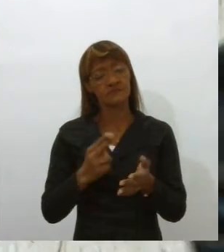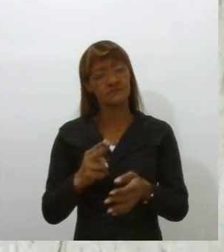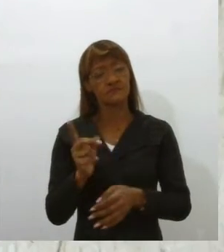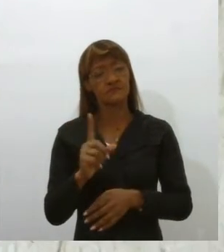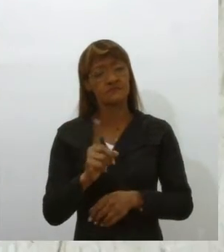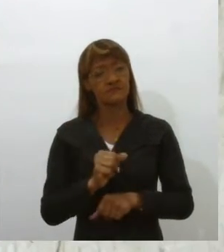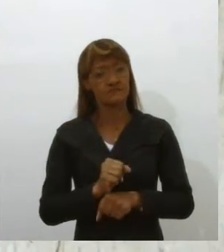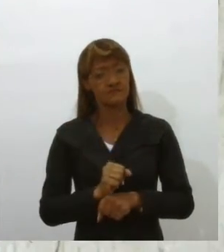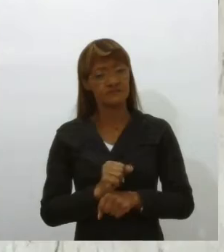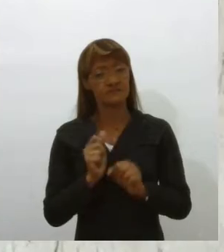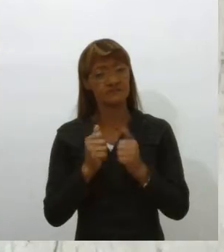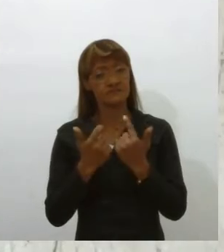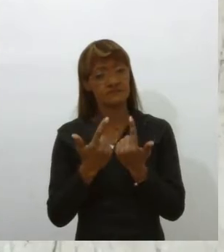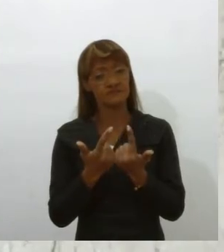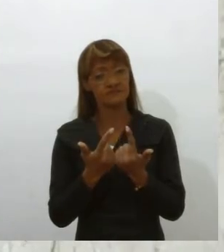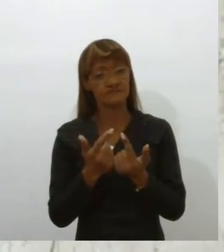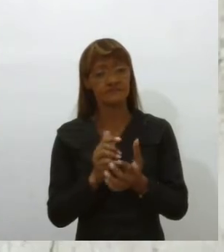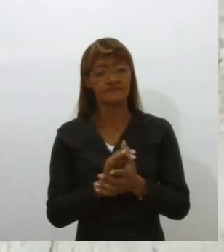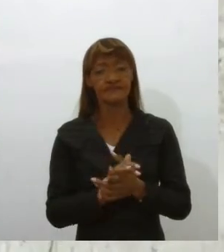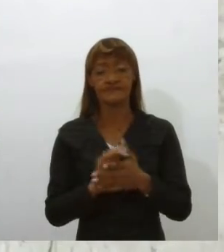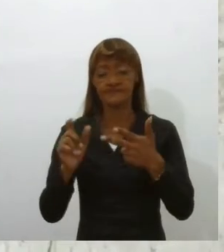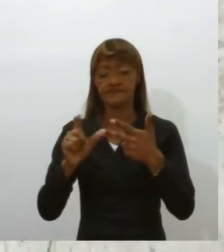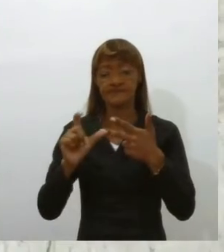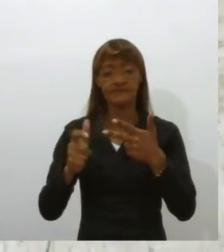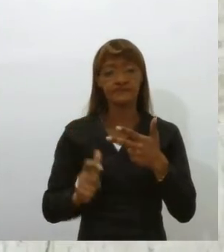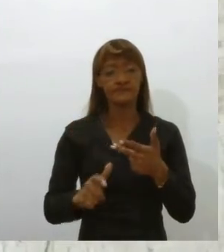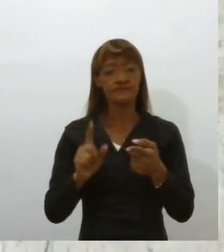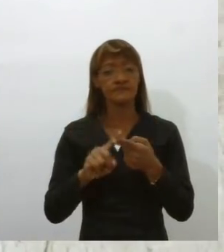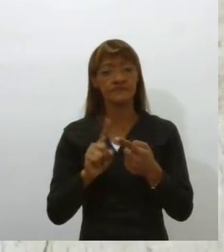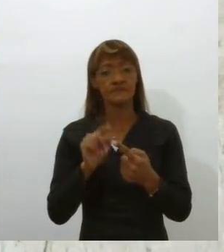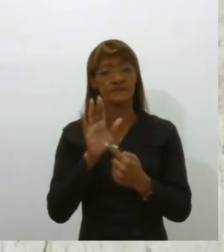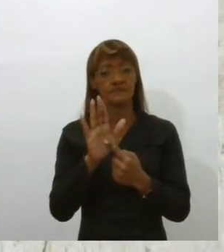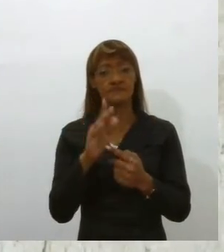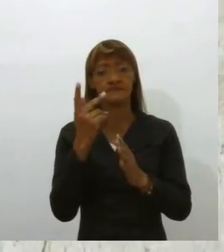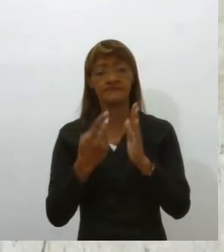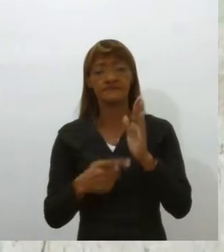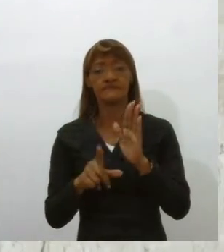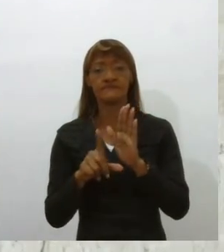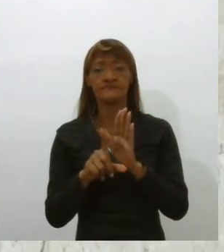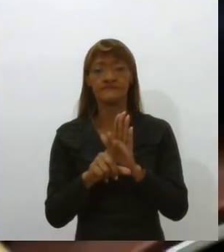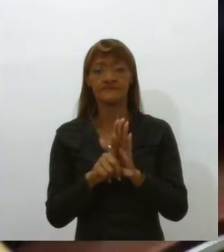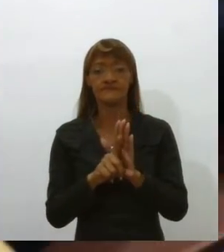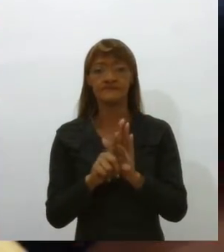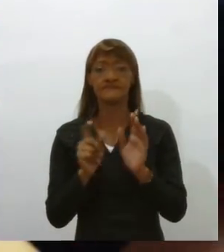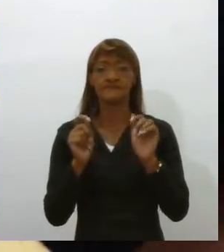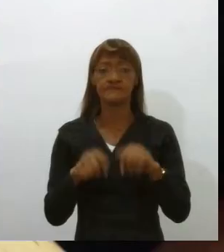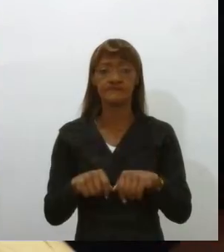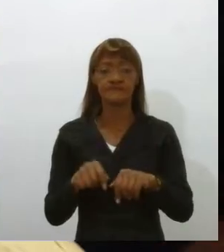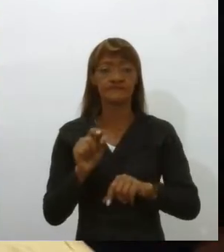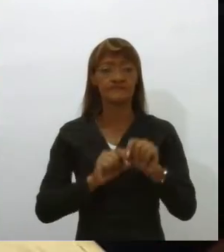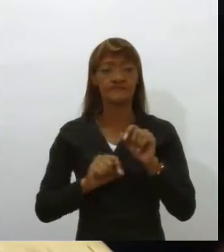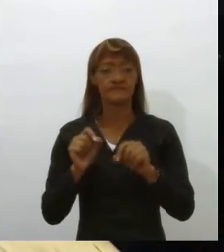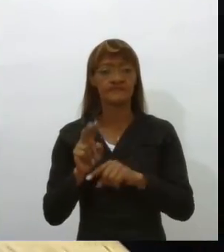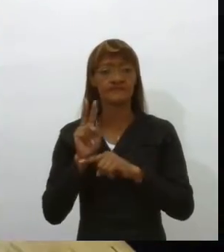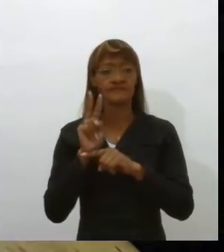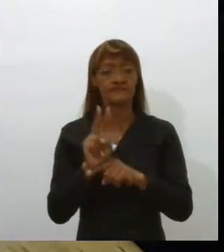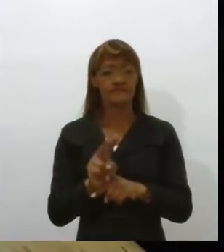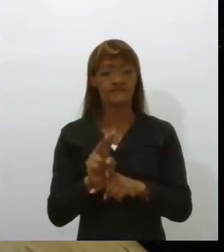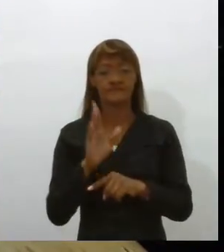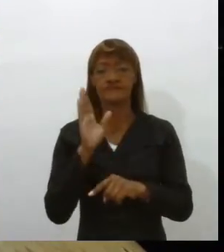Assembleia. O Poder Executivo também apresentou um projeto de lei que concede crédito presumido do imposto sobre operações relativas